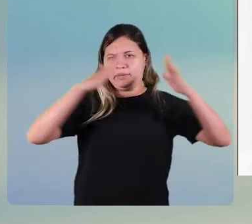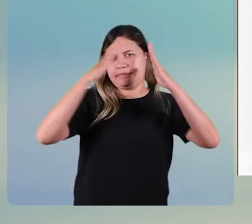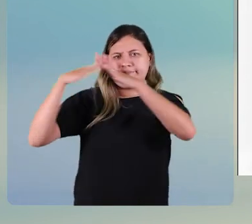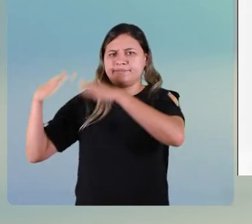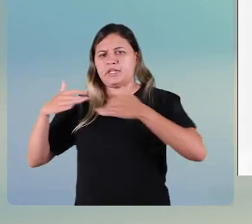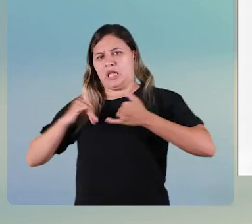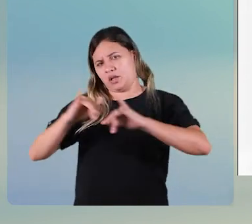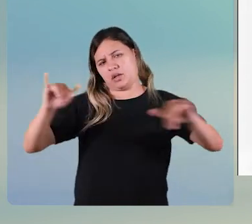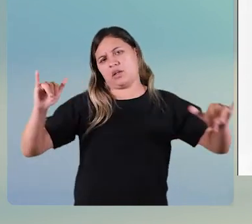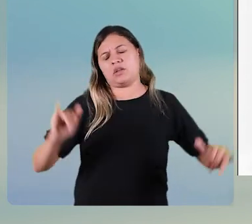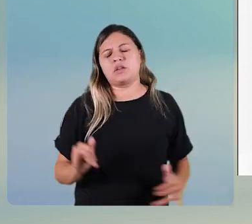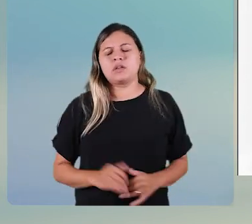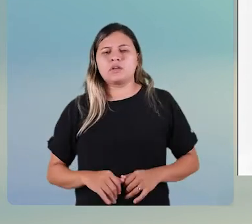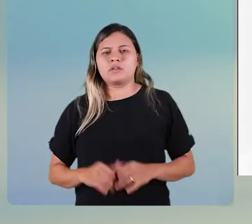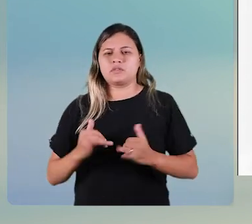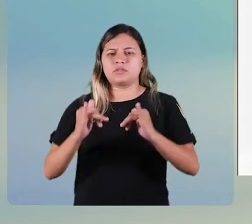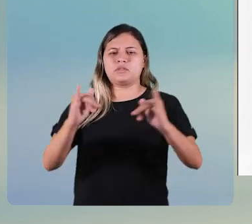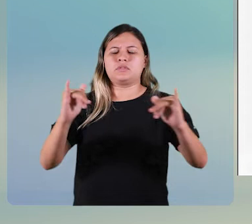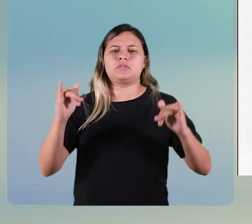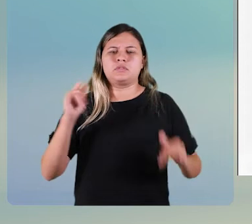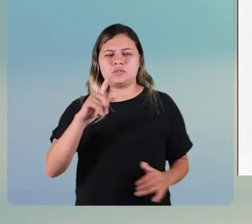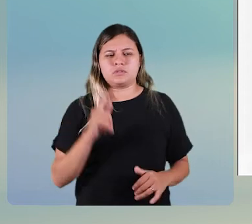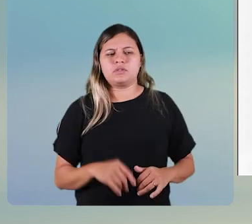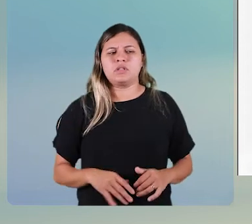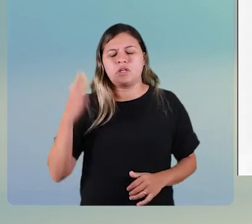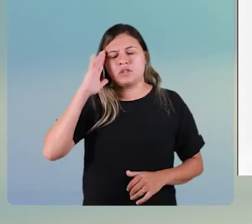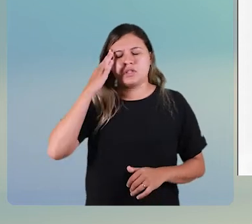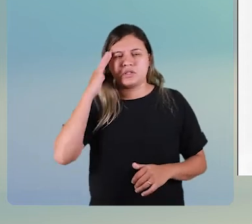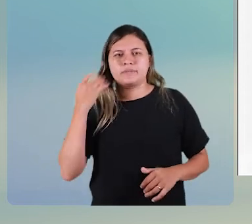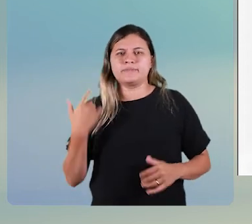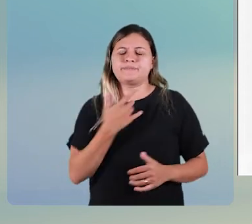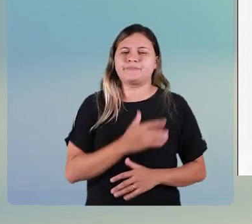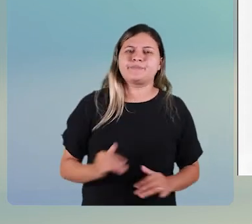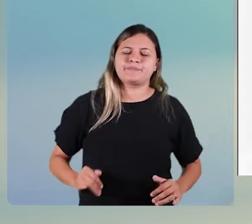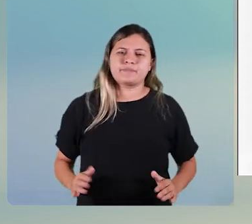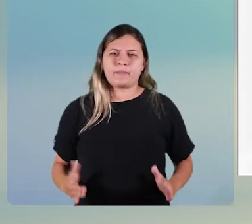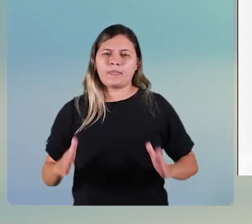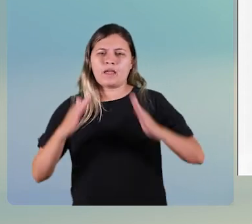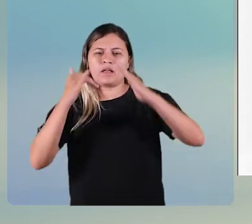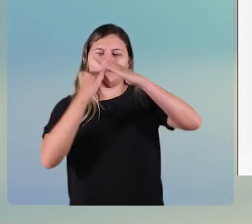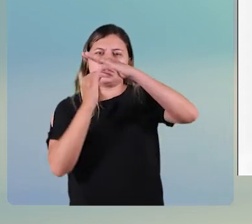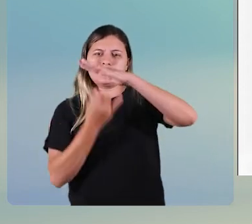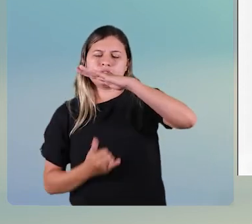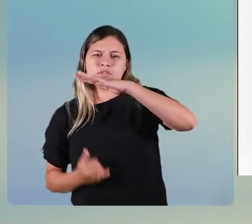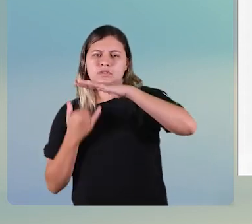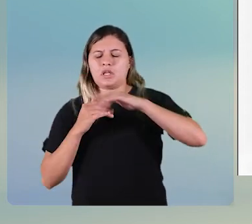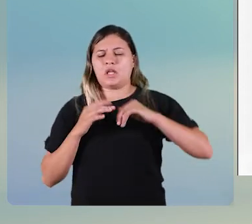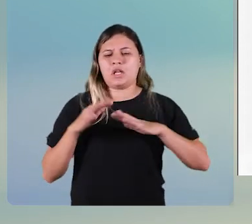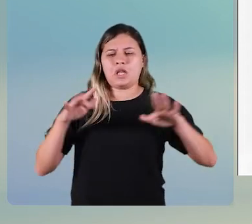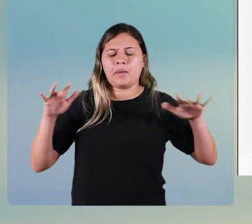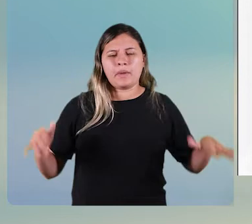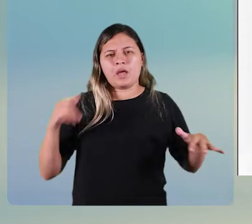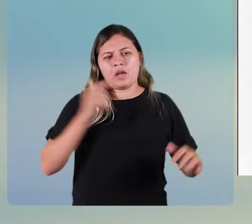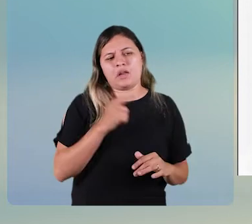certo? Então, pessoal, entendam onde está aí a utilização da energia nuclear. A energia nuclear, a energia que é liberada